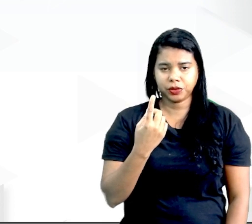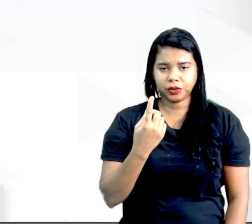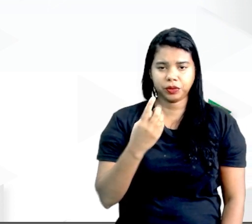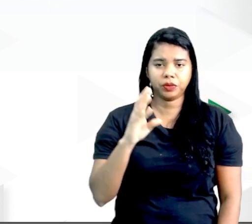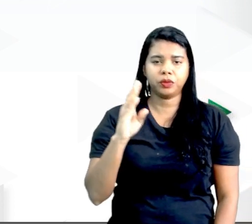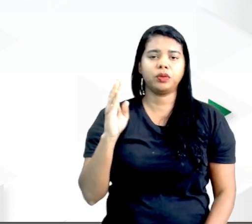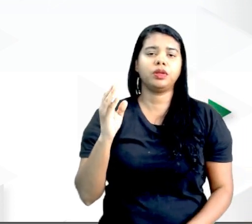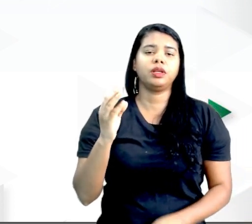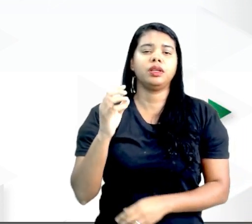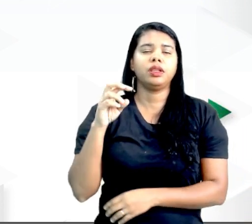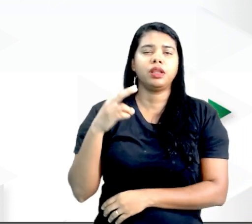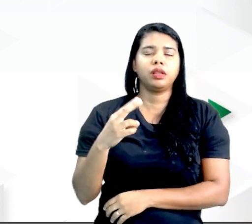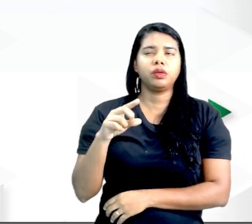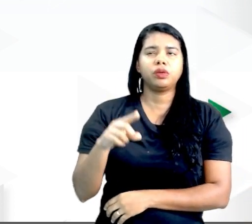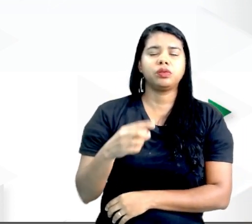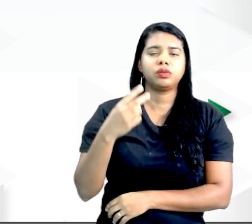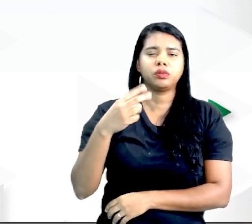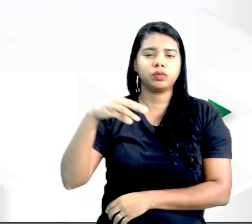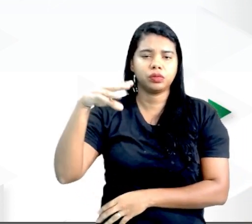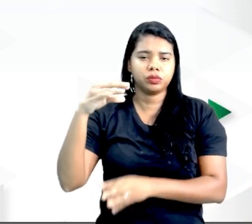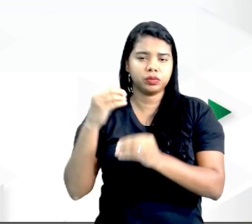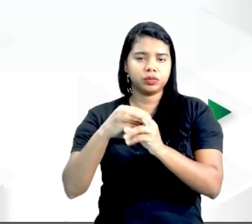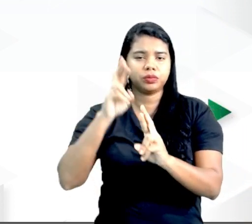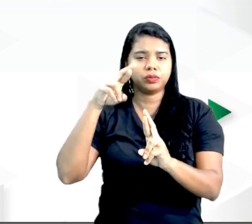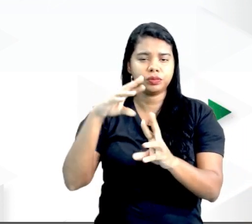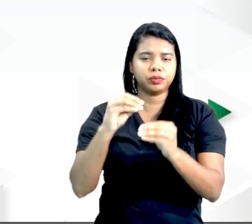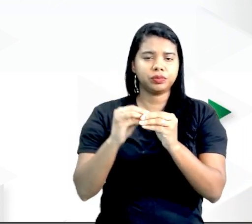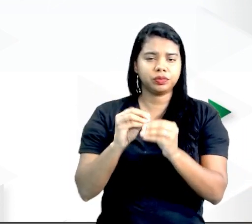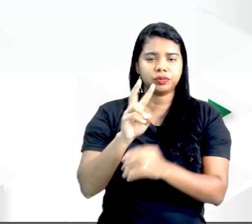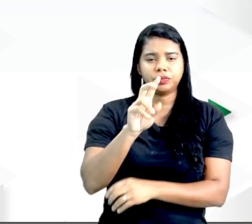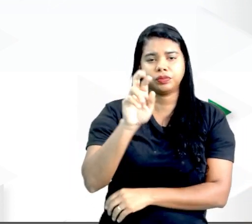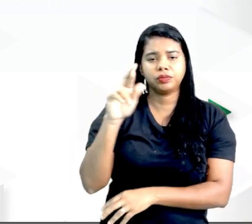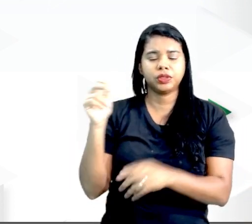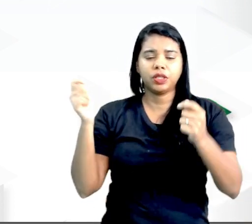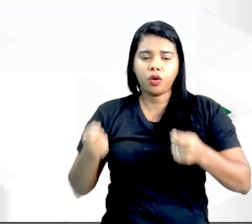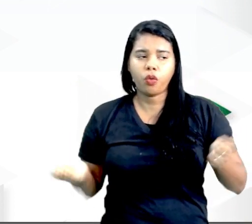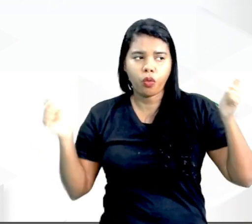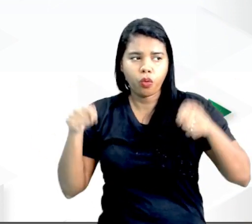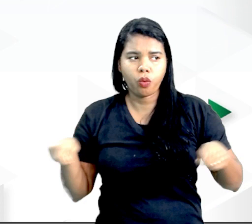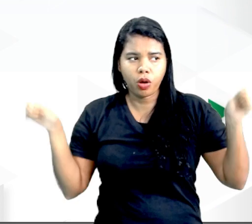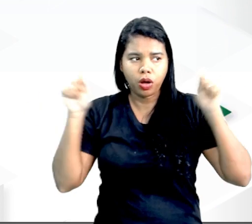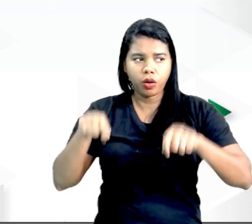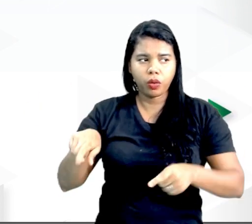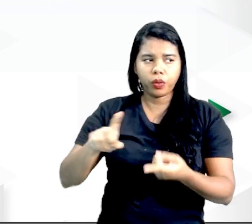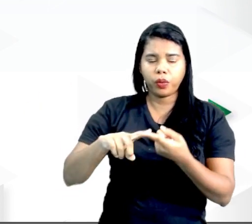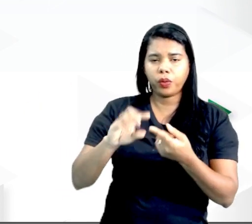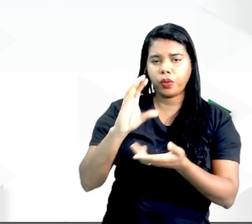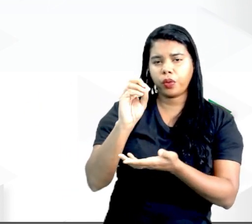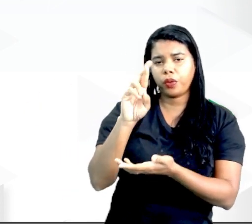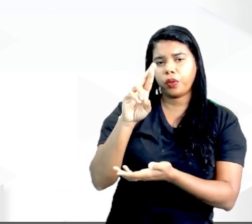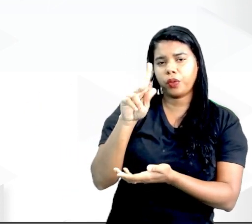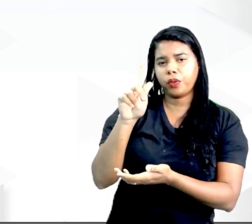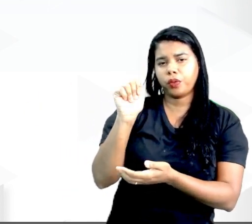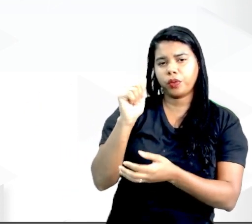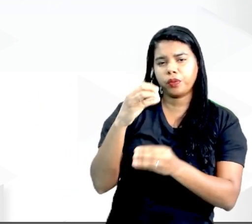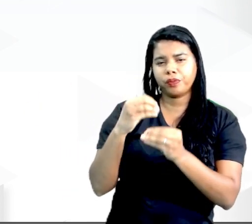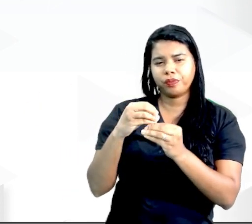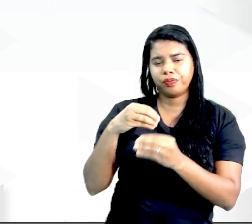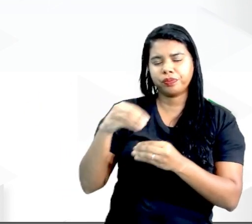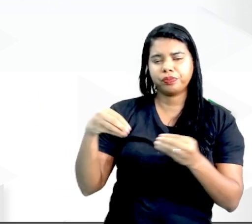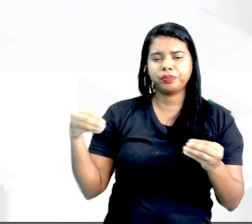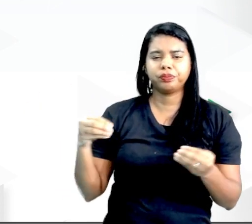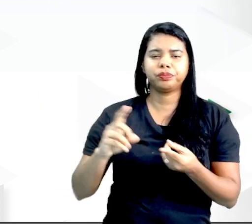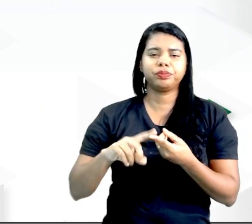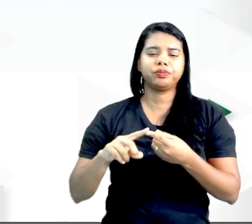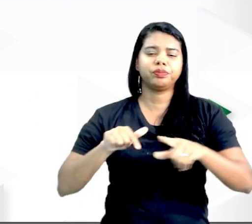a 2,2 metros, podendo ser representado por uma vara ou uma corda. Lembra disso? Então, essa é uma razão que a gente trabalha, tá bom?